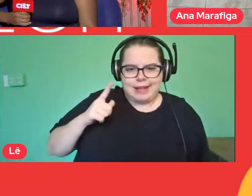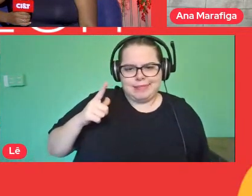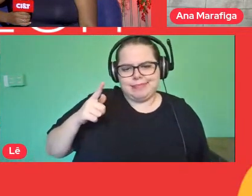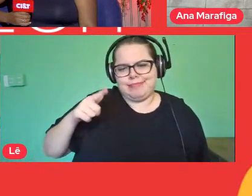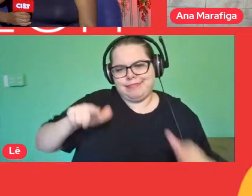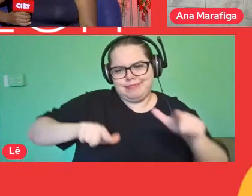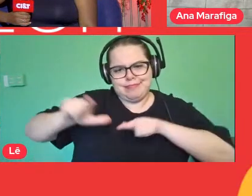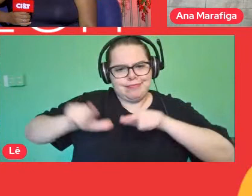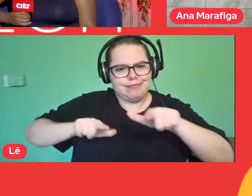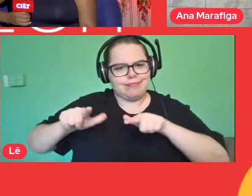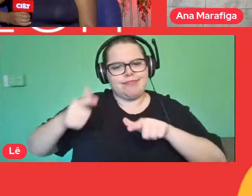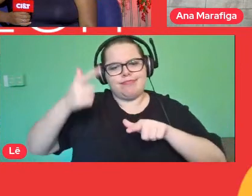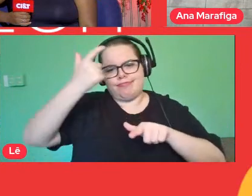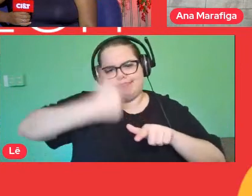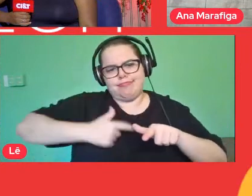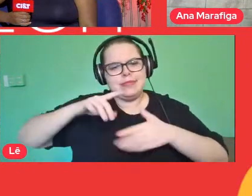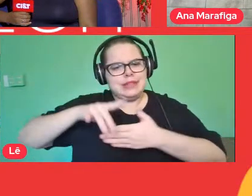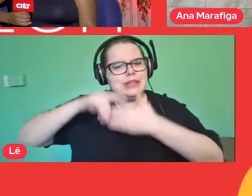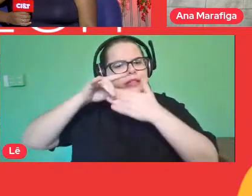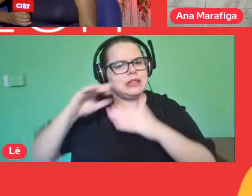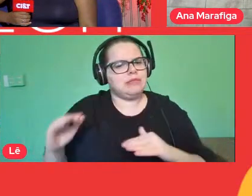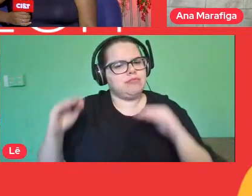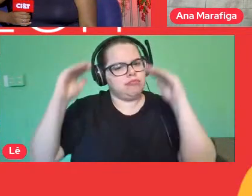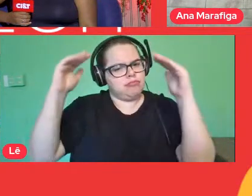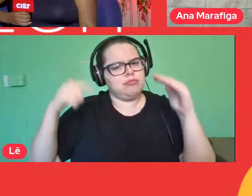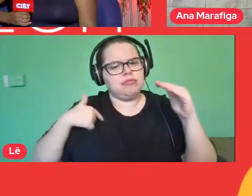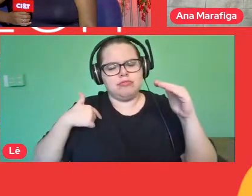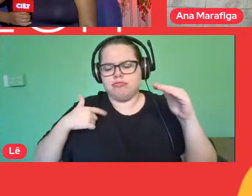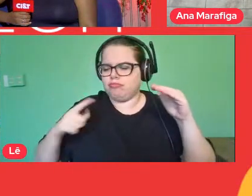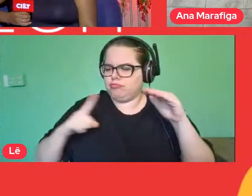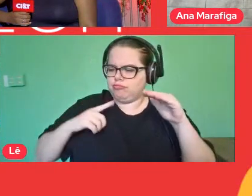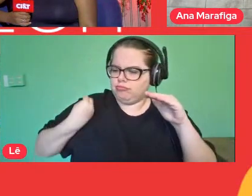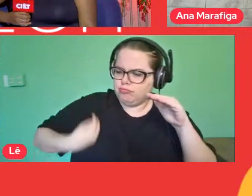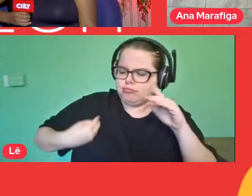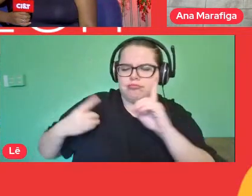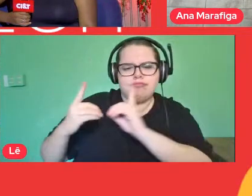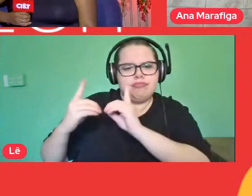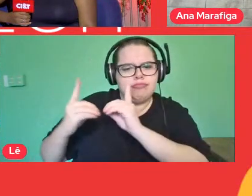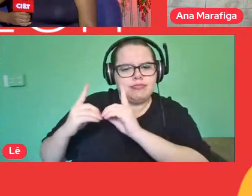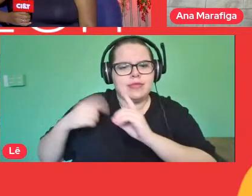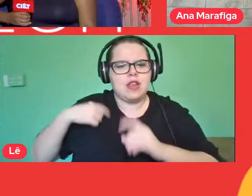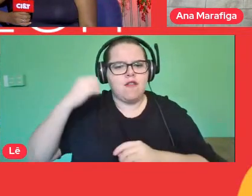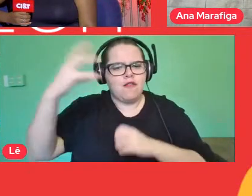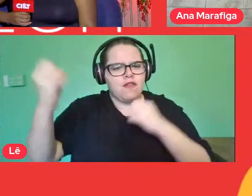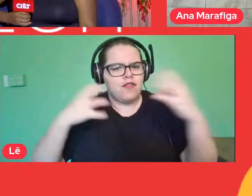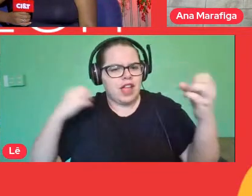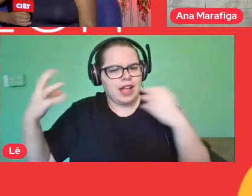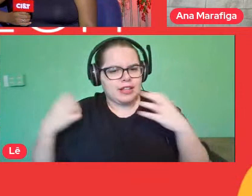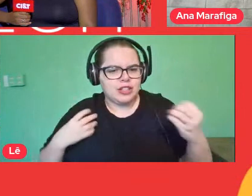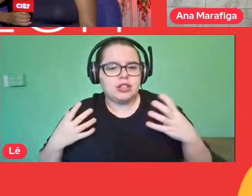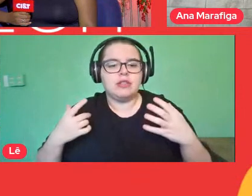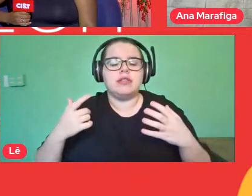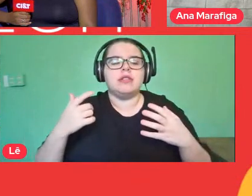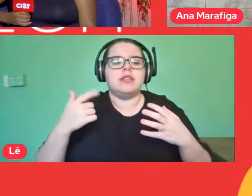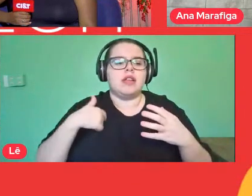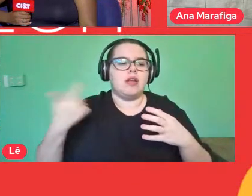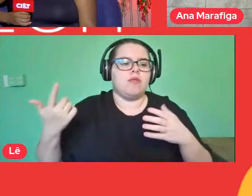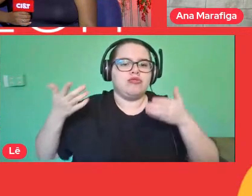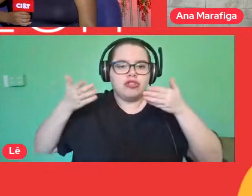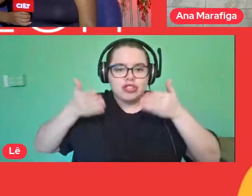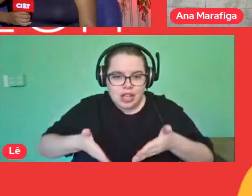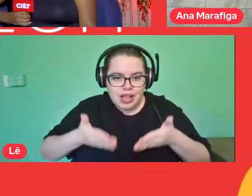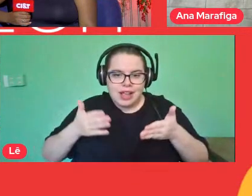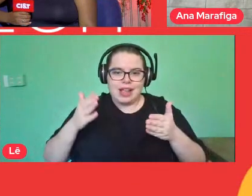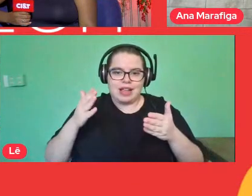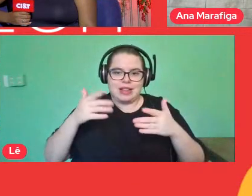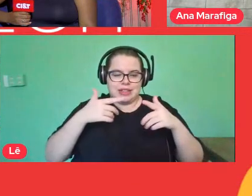trabalhando de uma forma como executiva, a gente estava muito presente nos clientes, né? Eu estava muito fora de casa, eu viajava muito, e quando eu vim para dentro de casa,